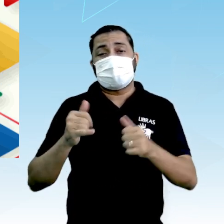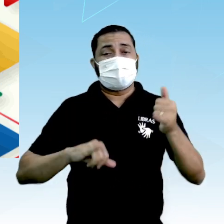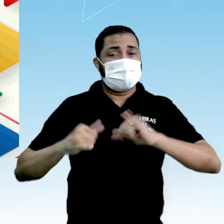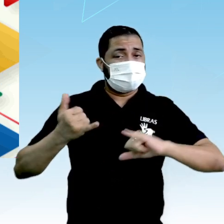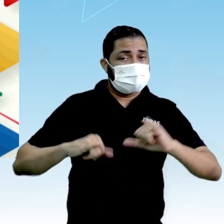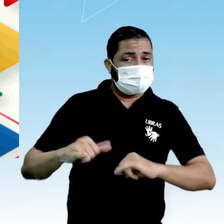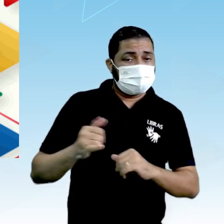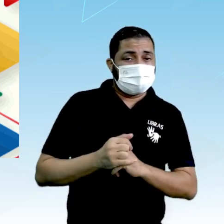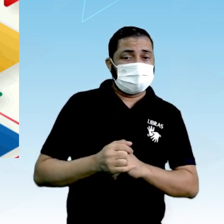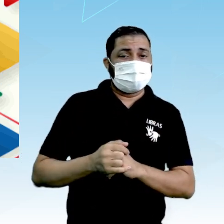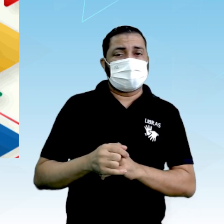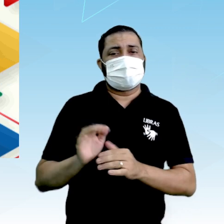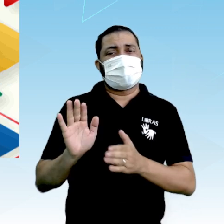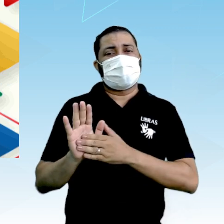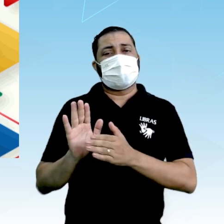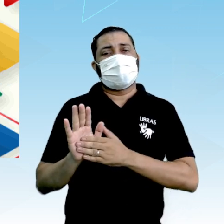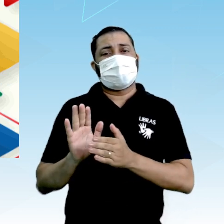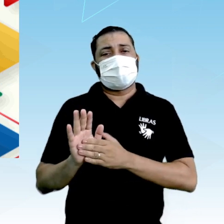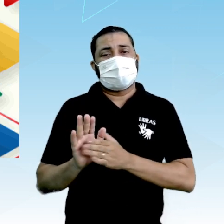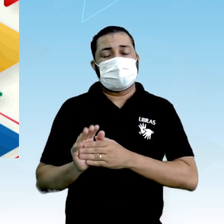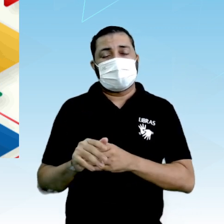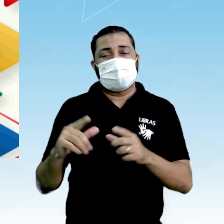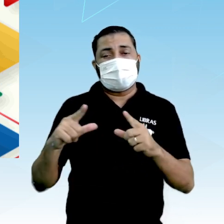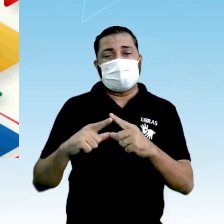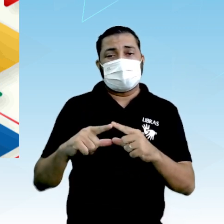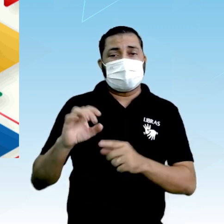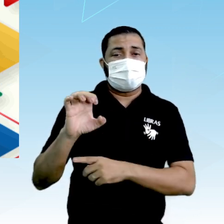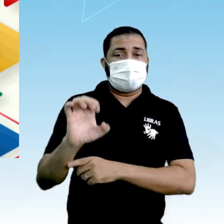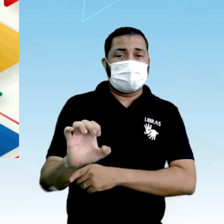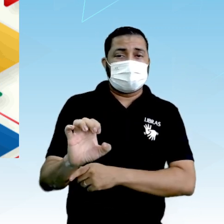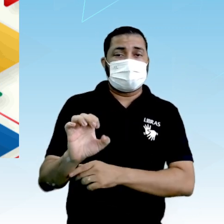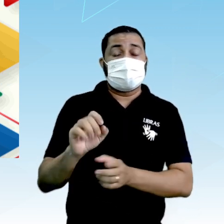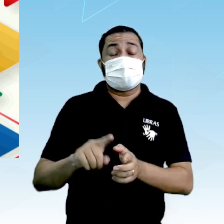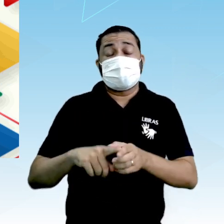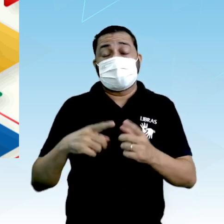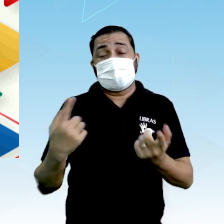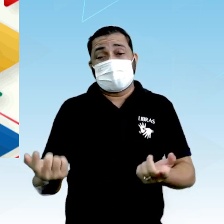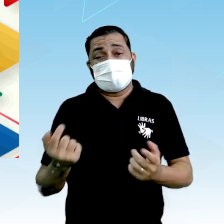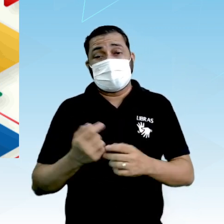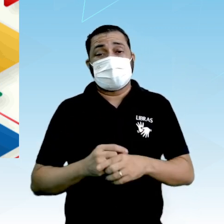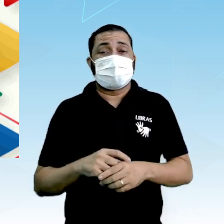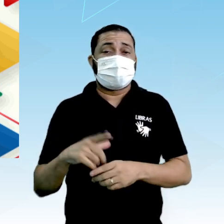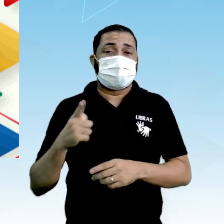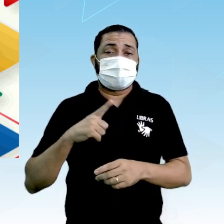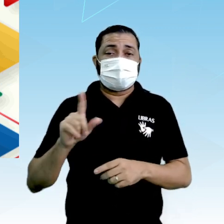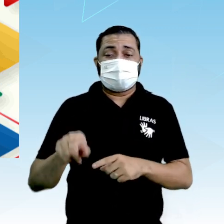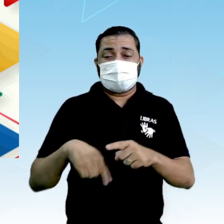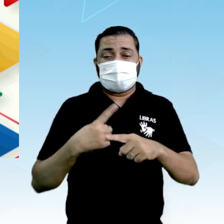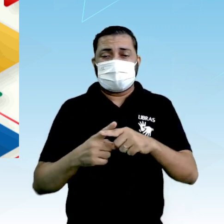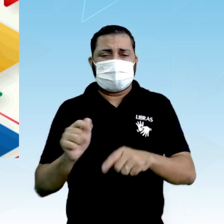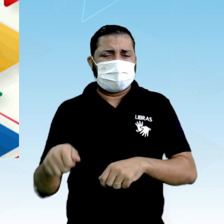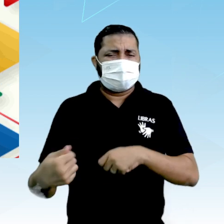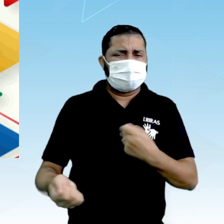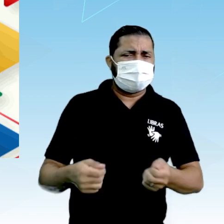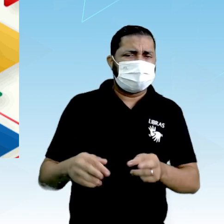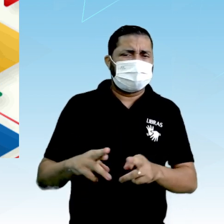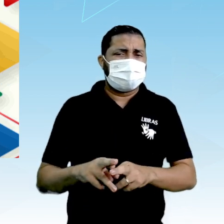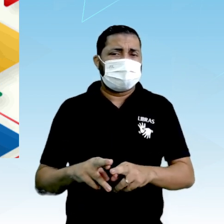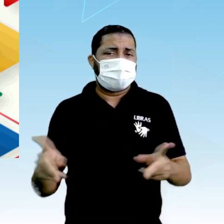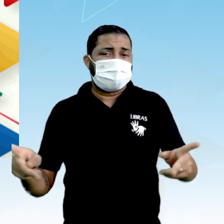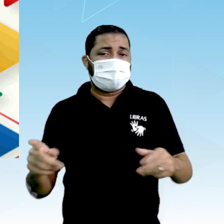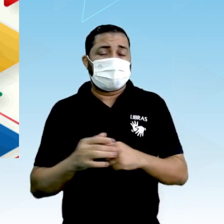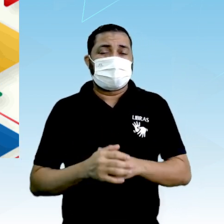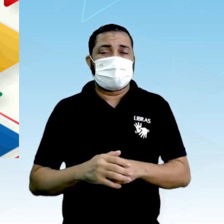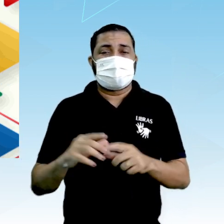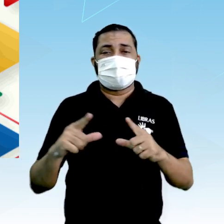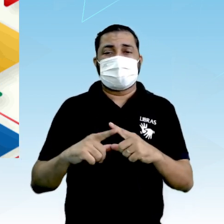se traduz proporcionalmente ao ΔE, só que com sinais trocados. Então, enquanto que o